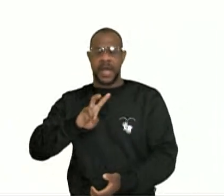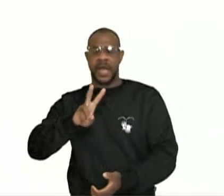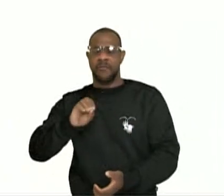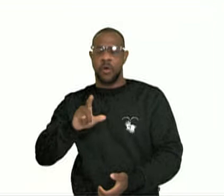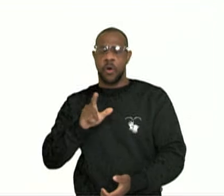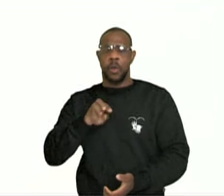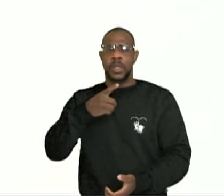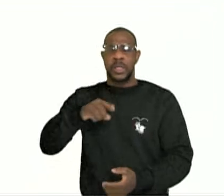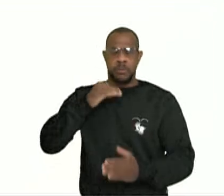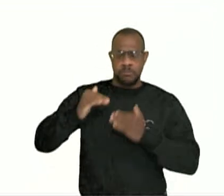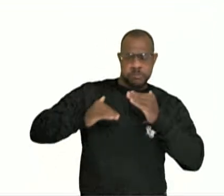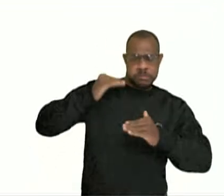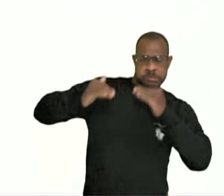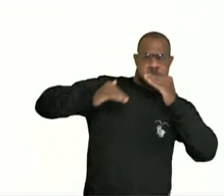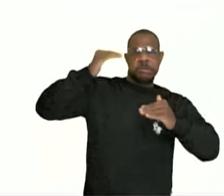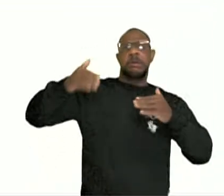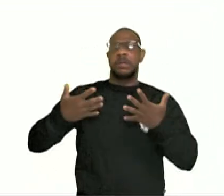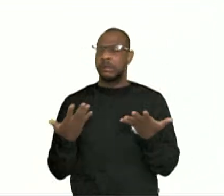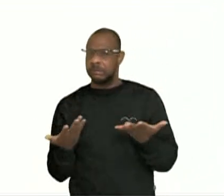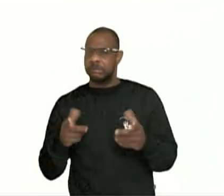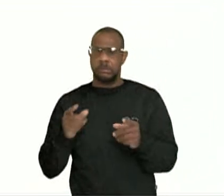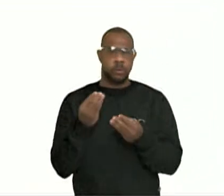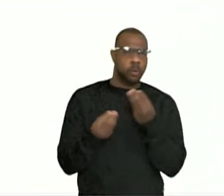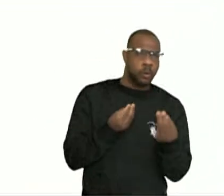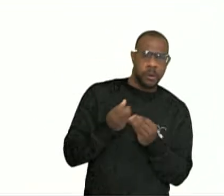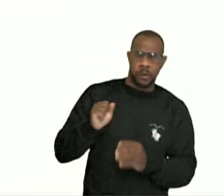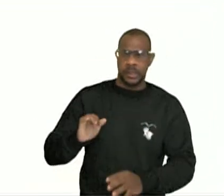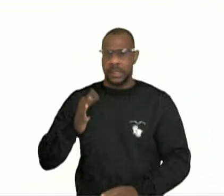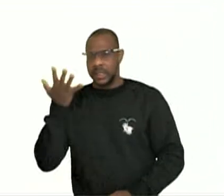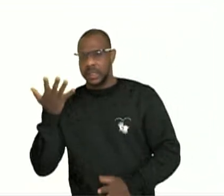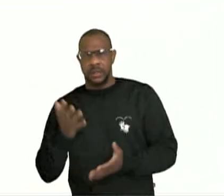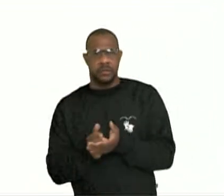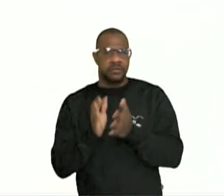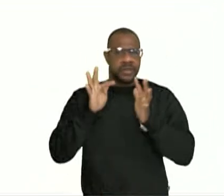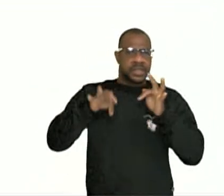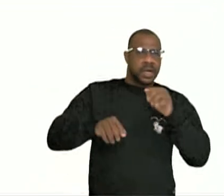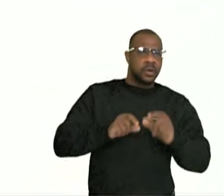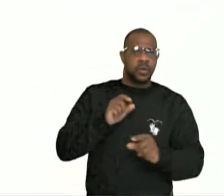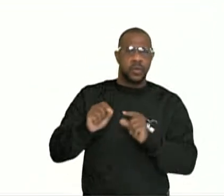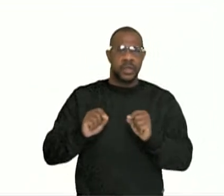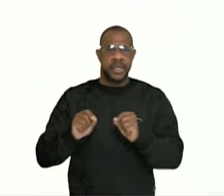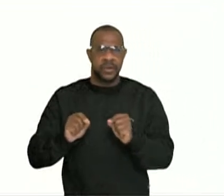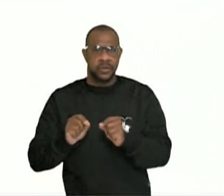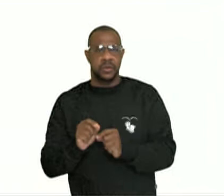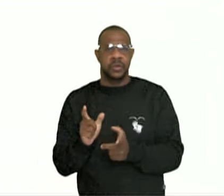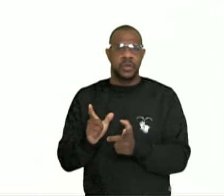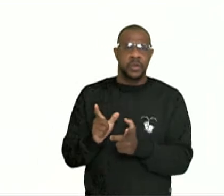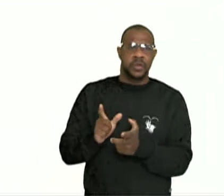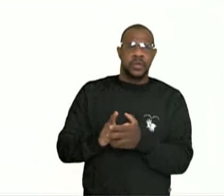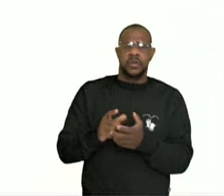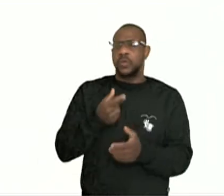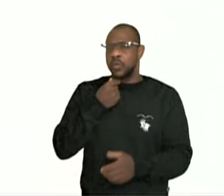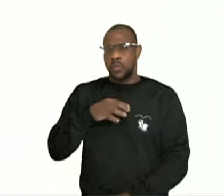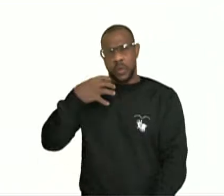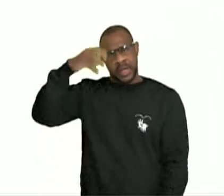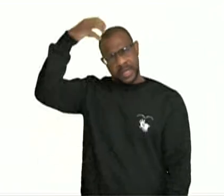Revolução Puritana ali no final do reinado de Carlos I e a Revolução Gloriosa,